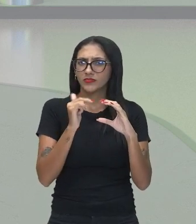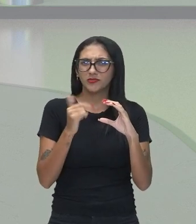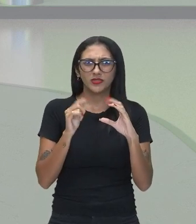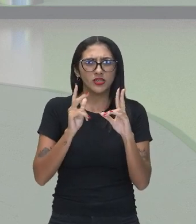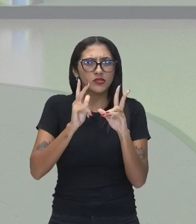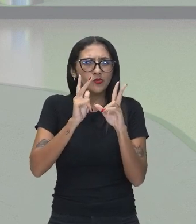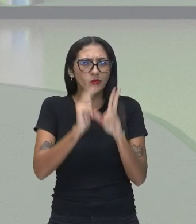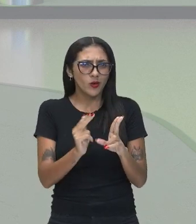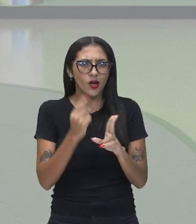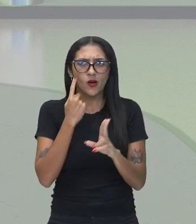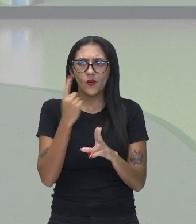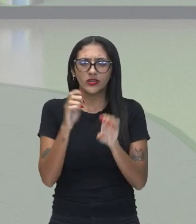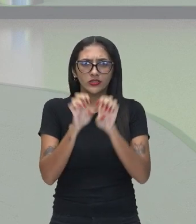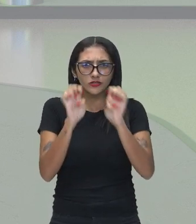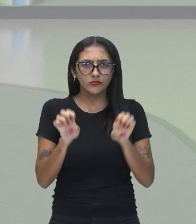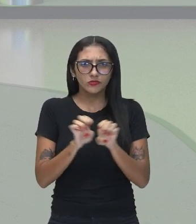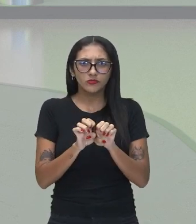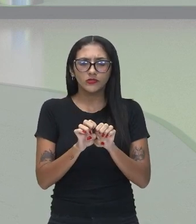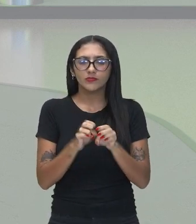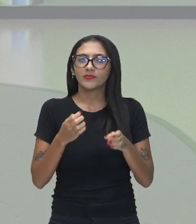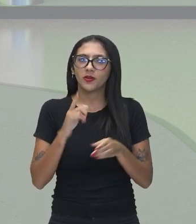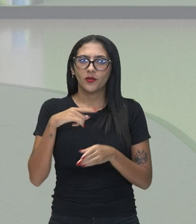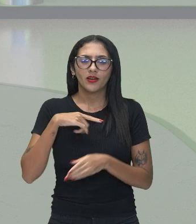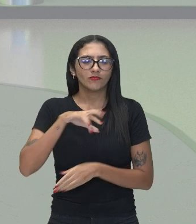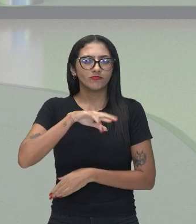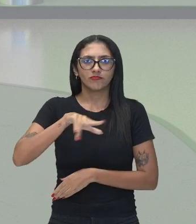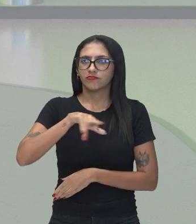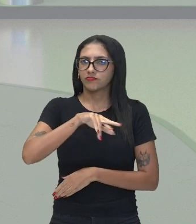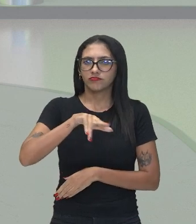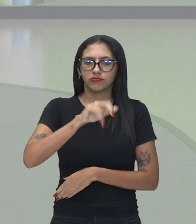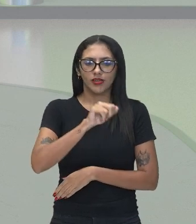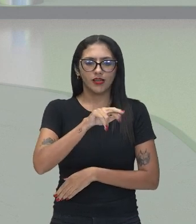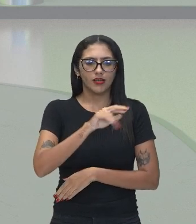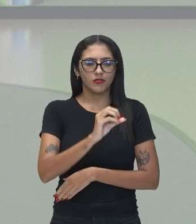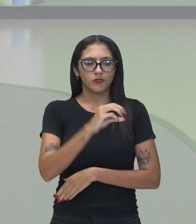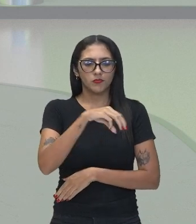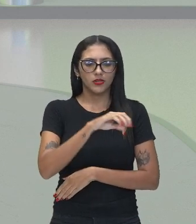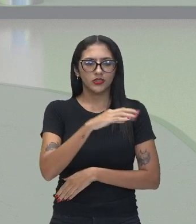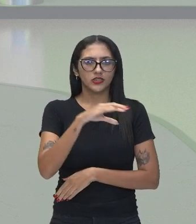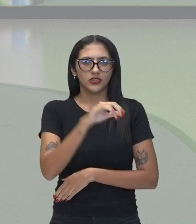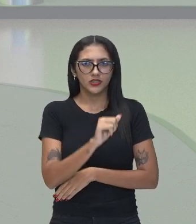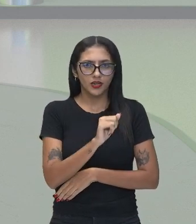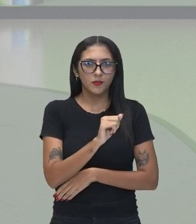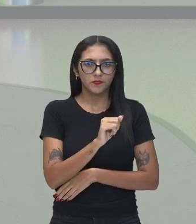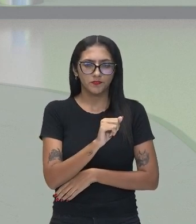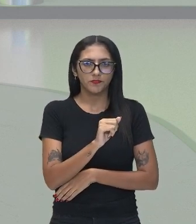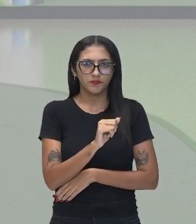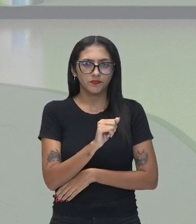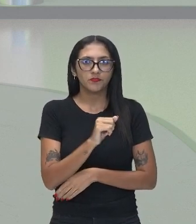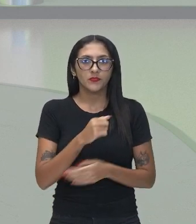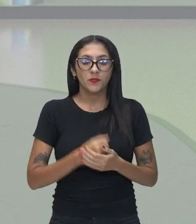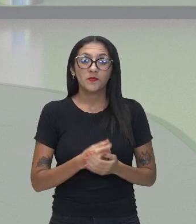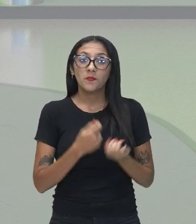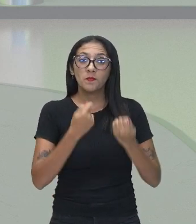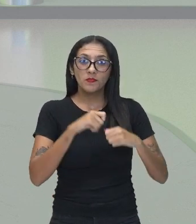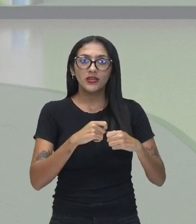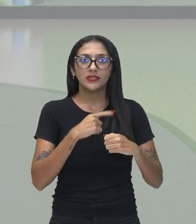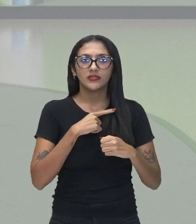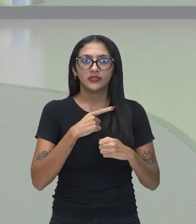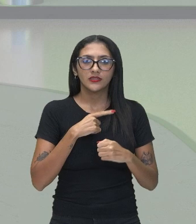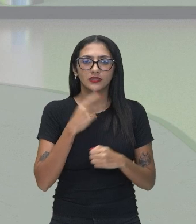aqui, não é aromática. Só vai ser cadeia carbônica fechada aromática se estiver